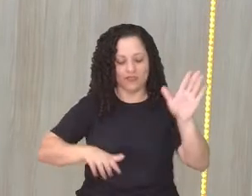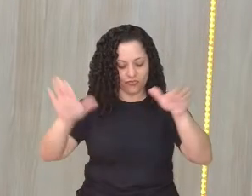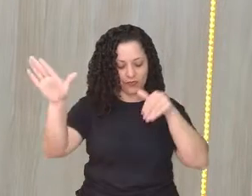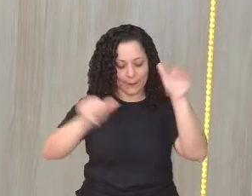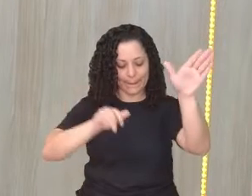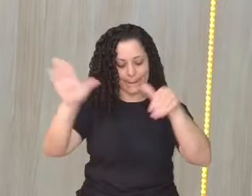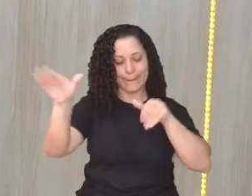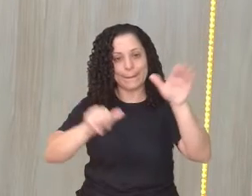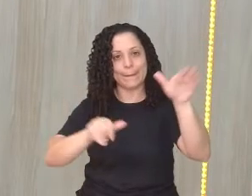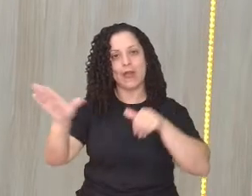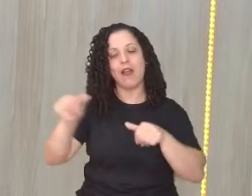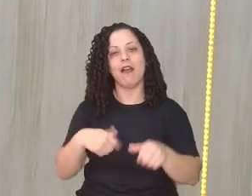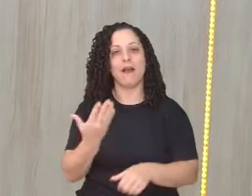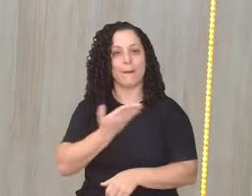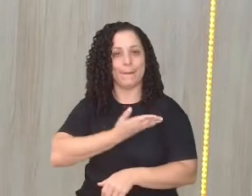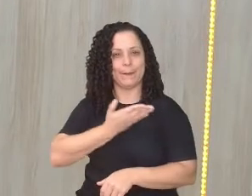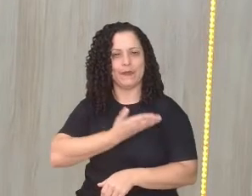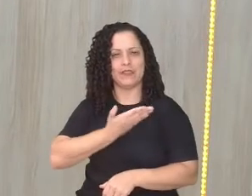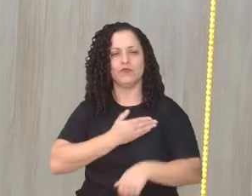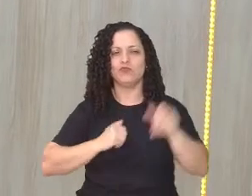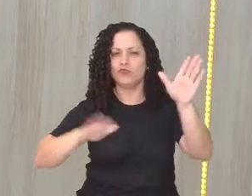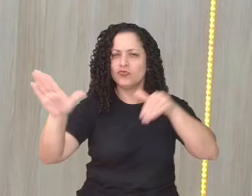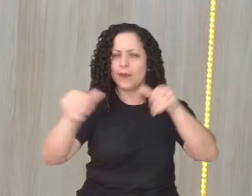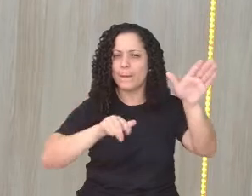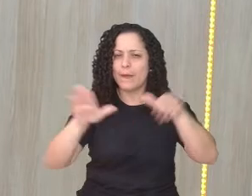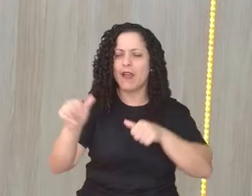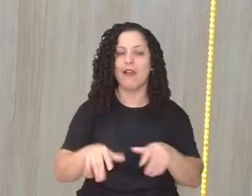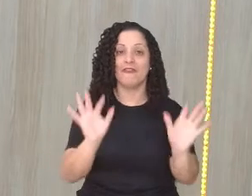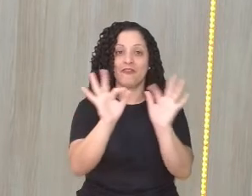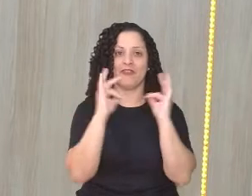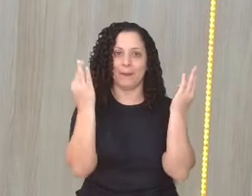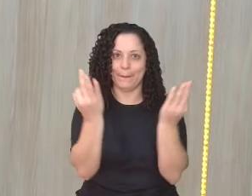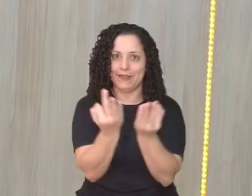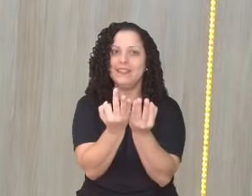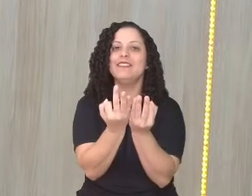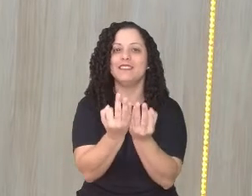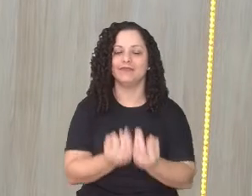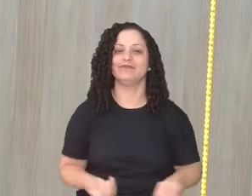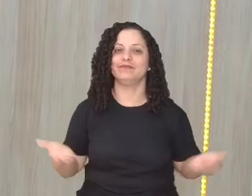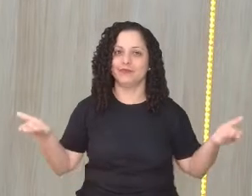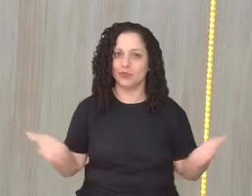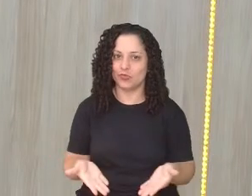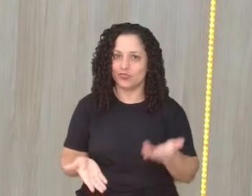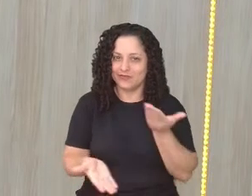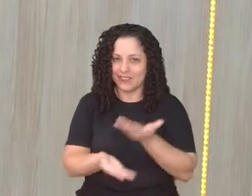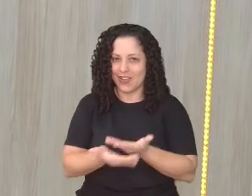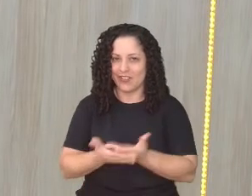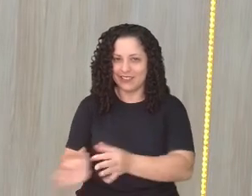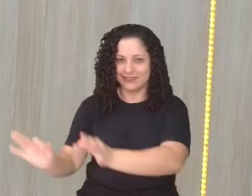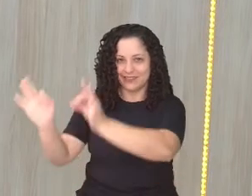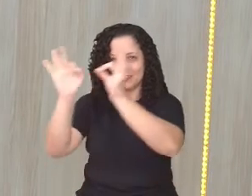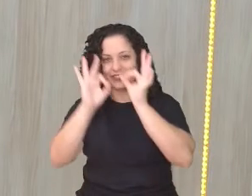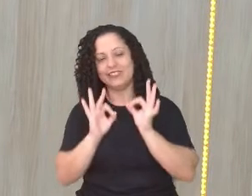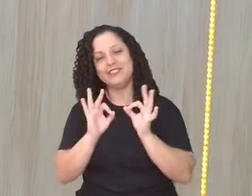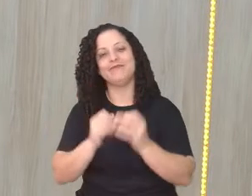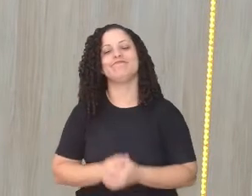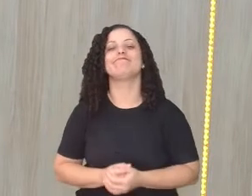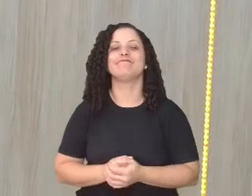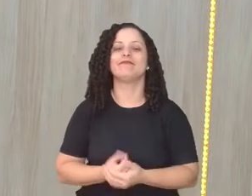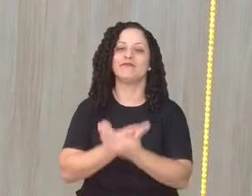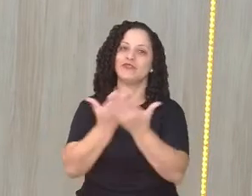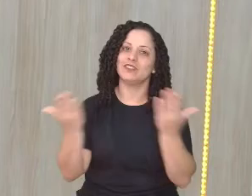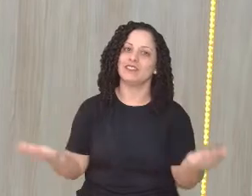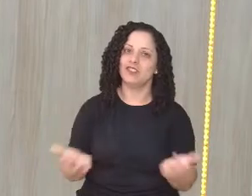assistir contigo, chama a família toda para assistir a nossa aula. E como sempre, eu quero que vocês